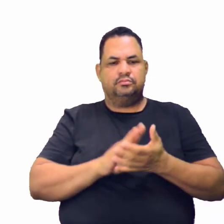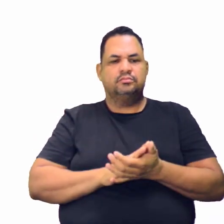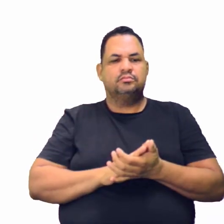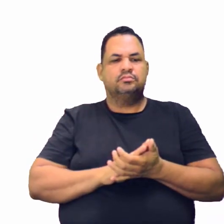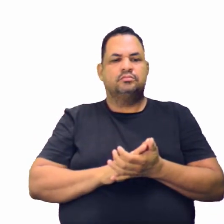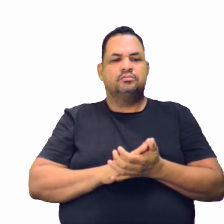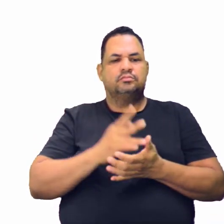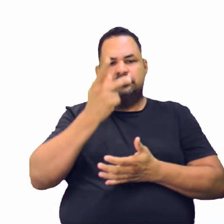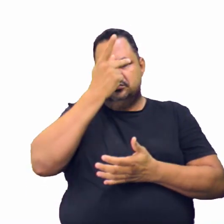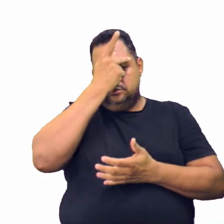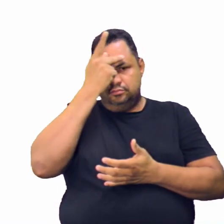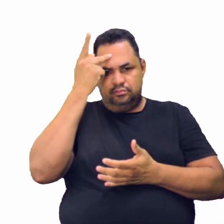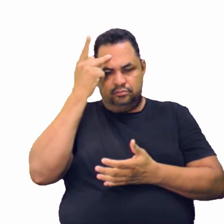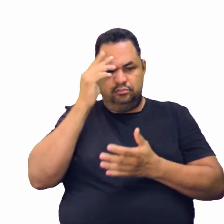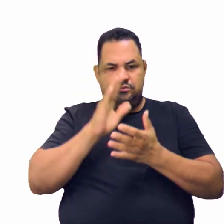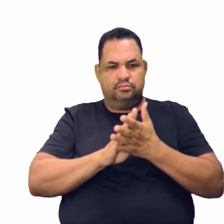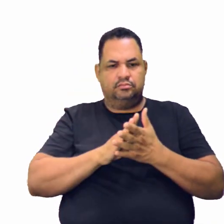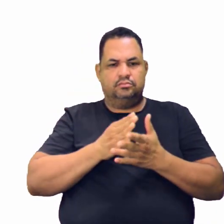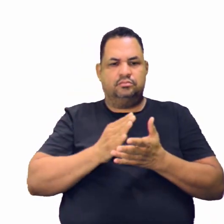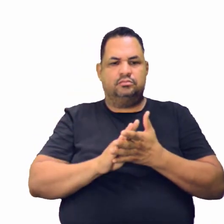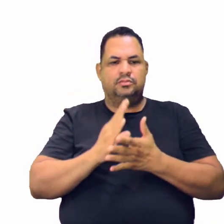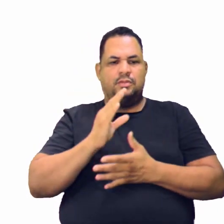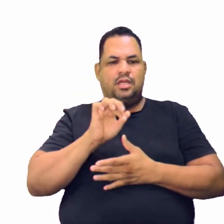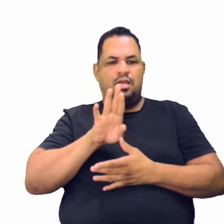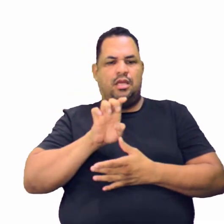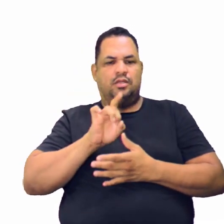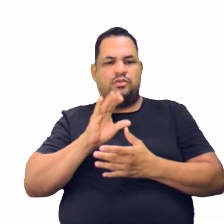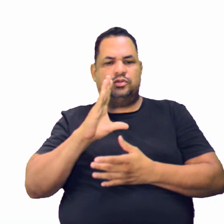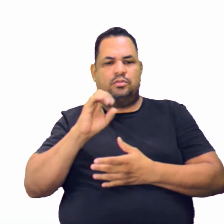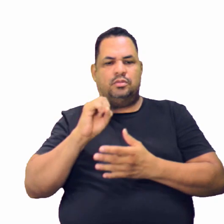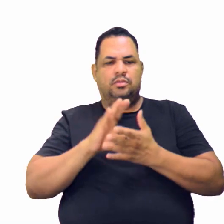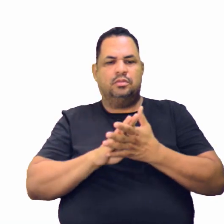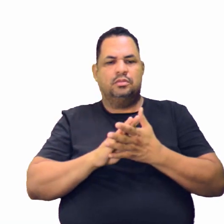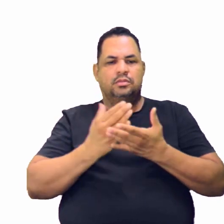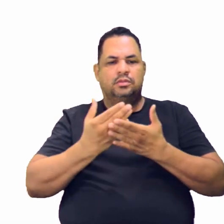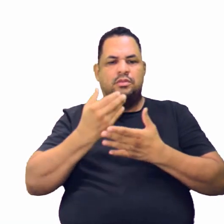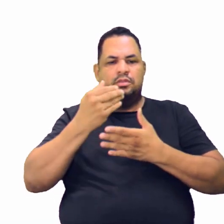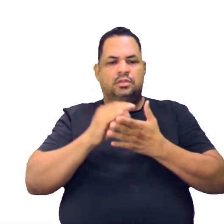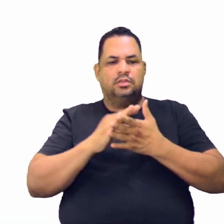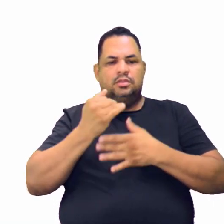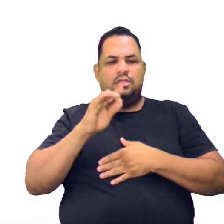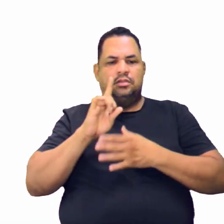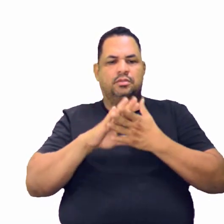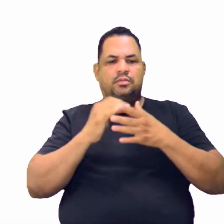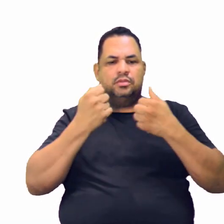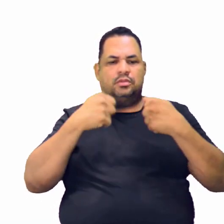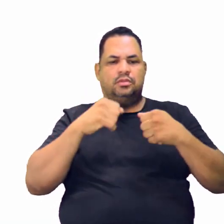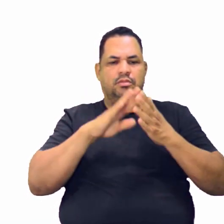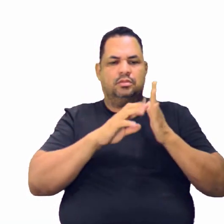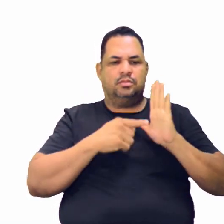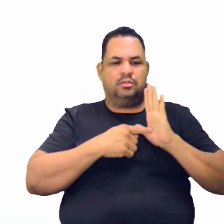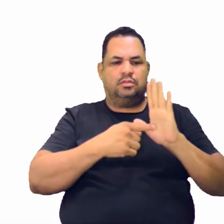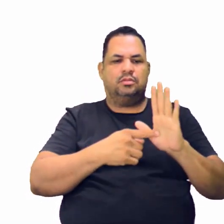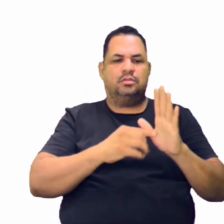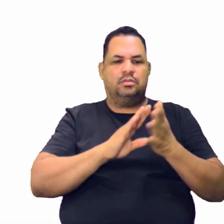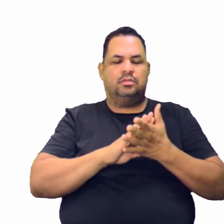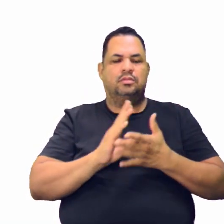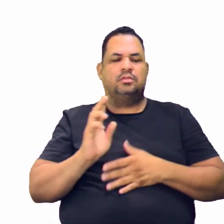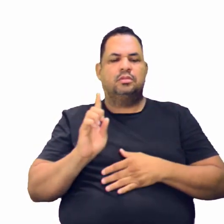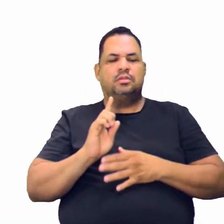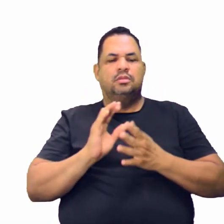aqui pessoais, que eles podem ser retos e oblíquos de tratamento, possessivos, demonstrativos,